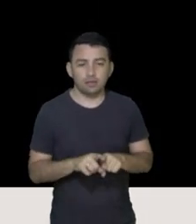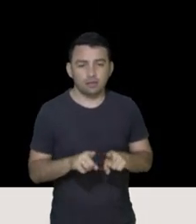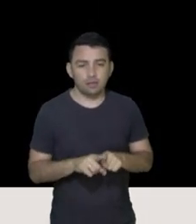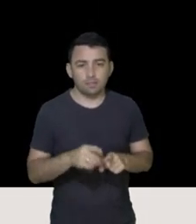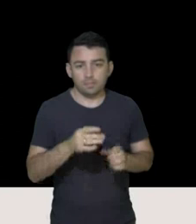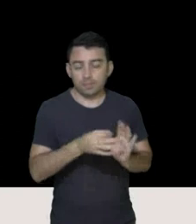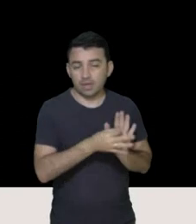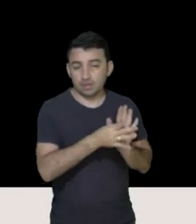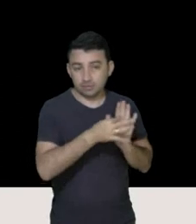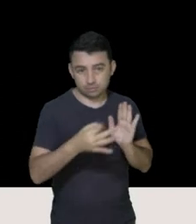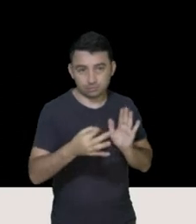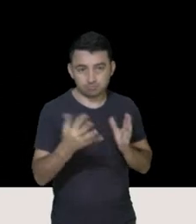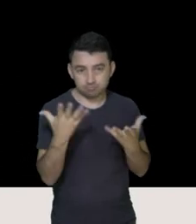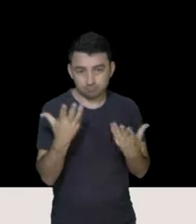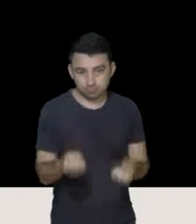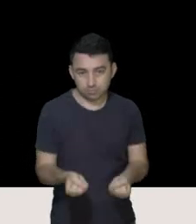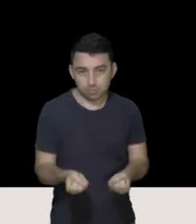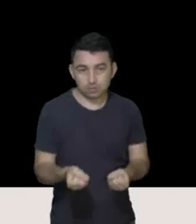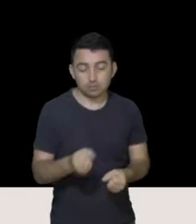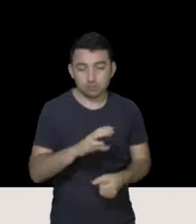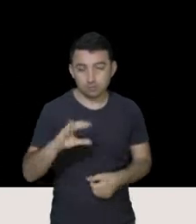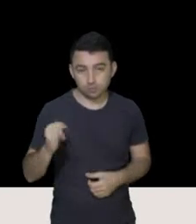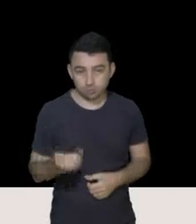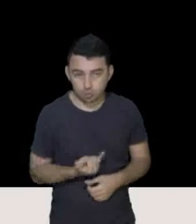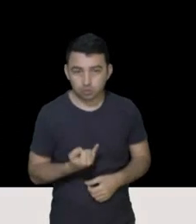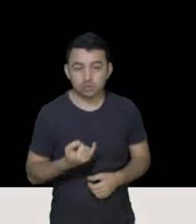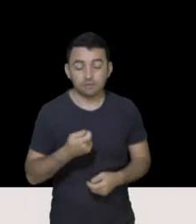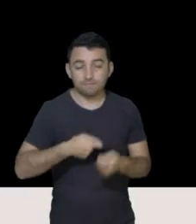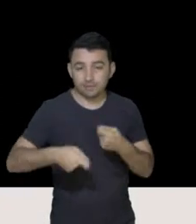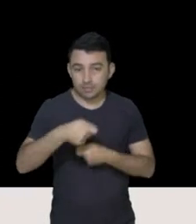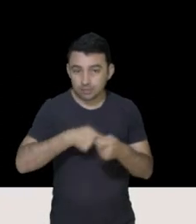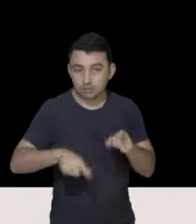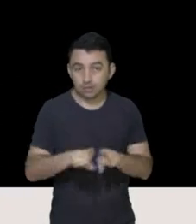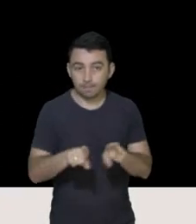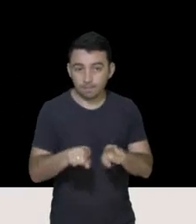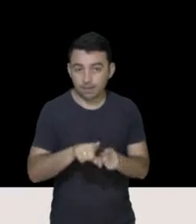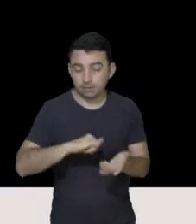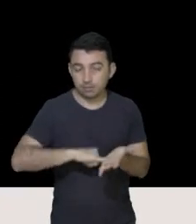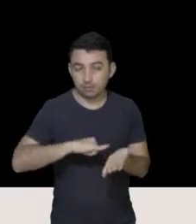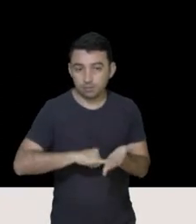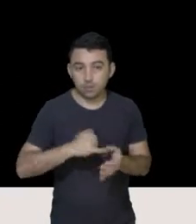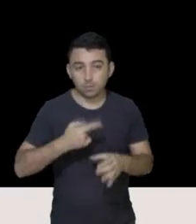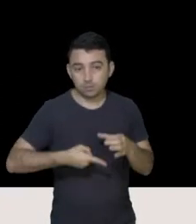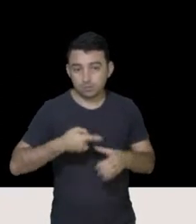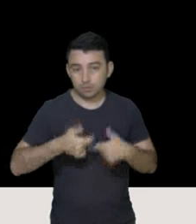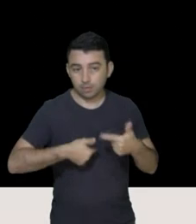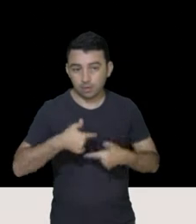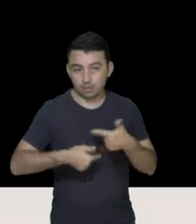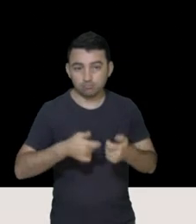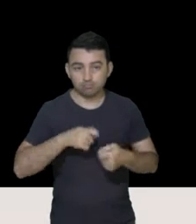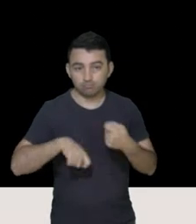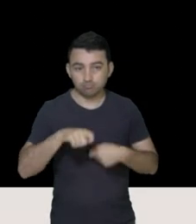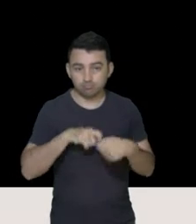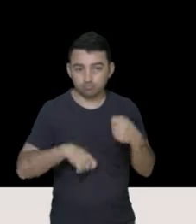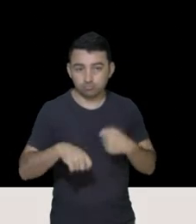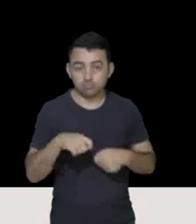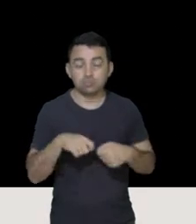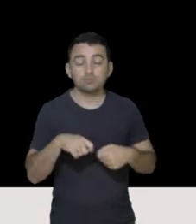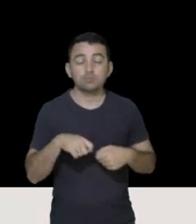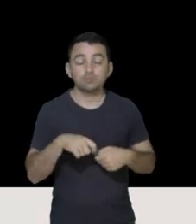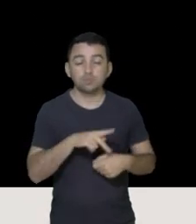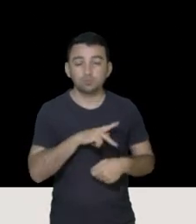de Justiça, da Comissão de Finanças e Tributação, da Comissão de Trabalho, Administração e Serviço